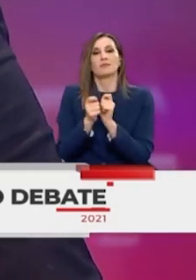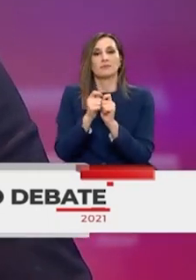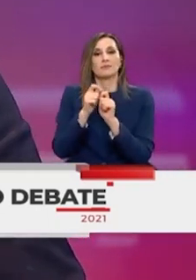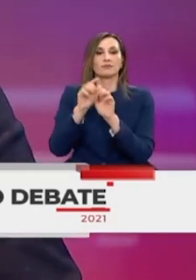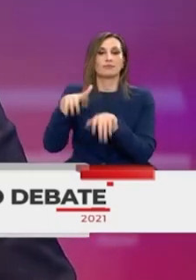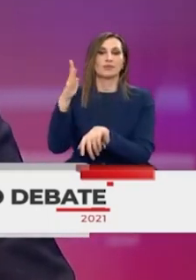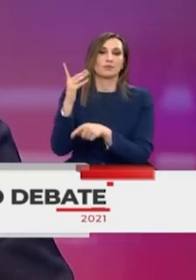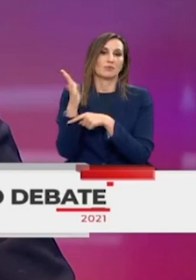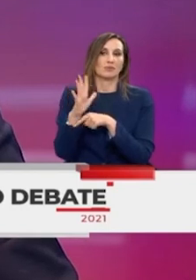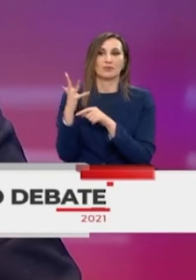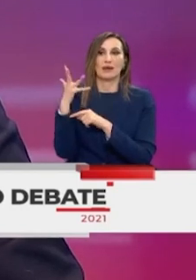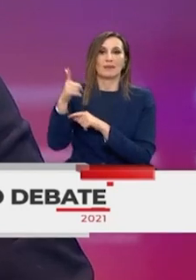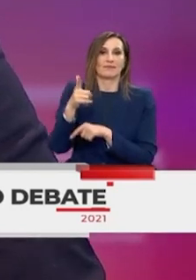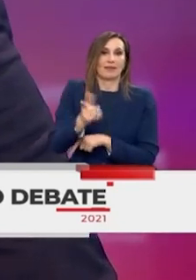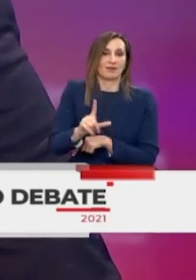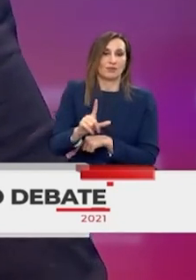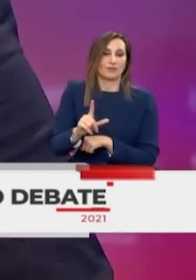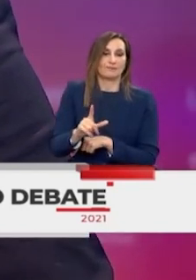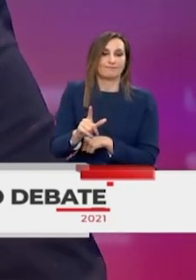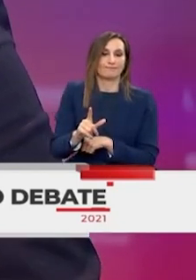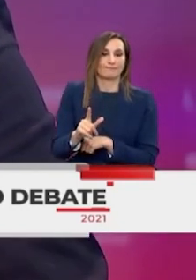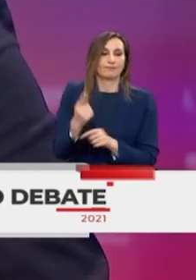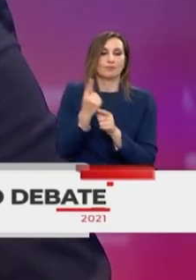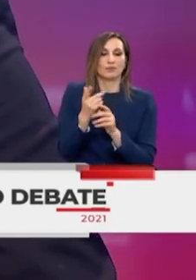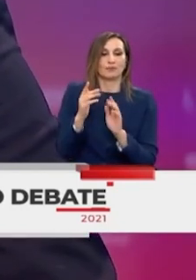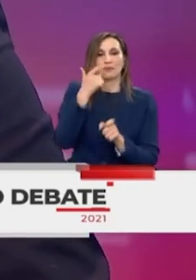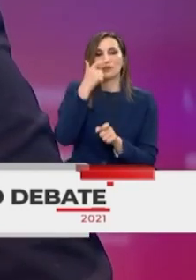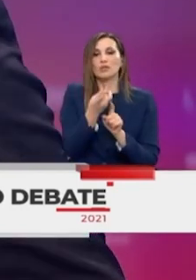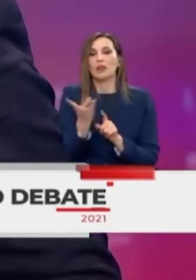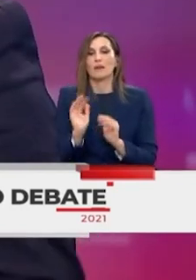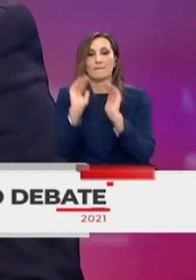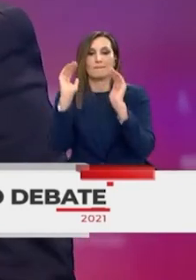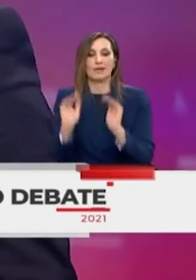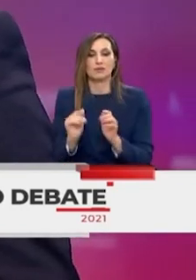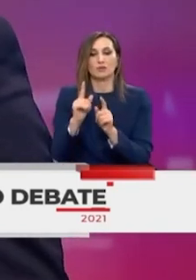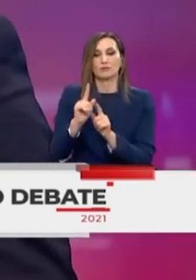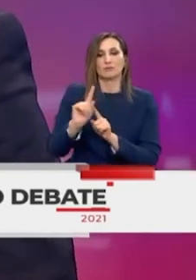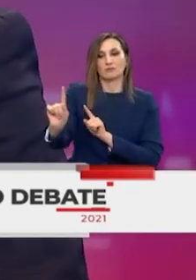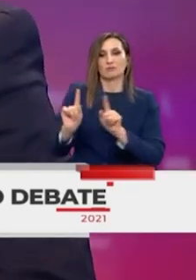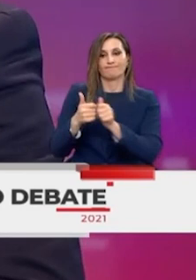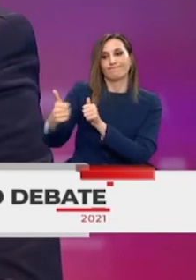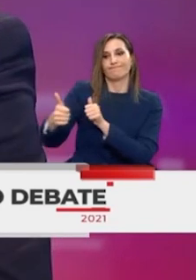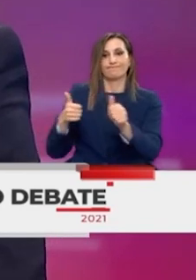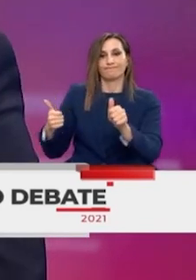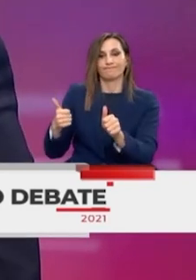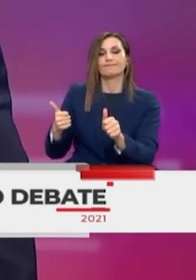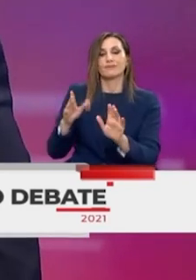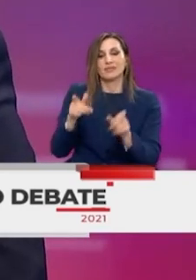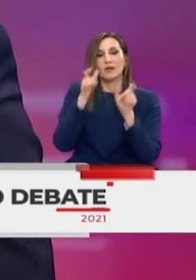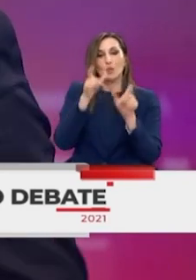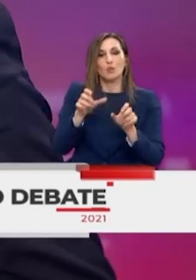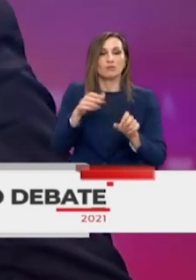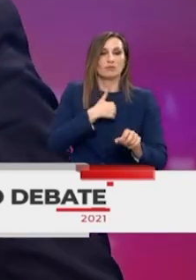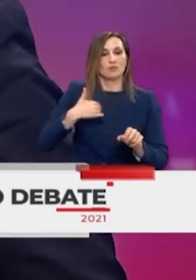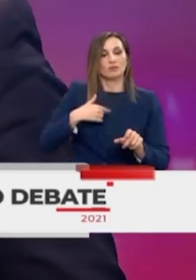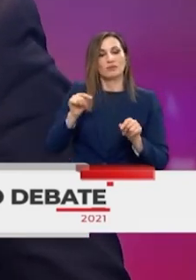como o da amanhã, em Lisboa, porque temos que reduzir o número de pessoas, temos que manter espaço entre as pessoas, temos que permitir um controle sanitário